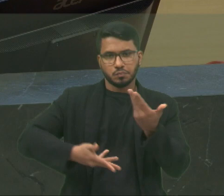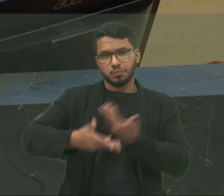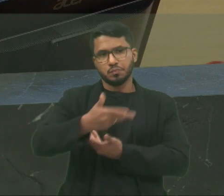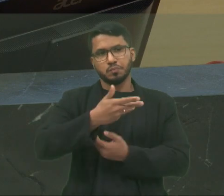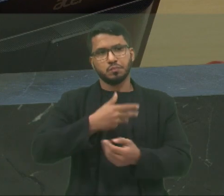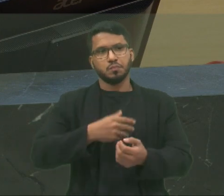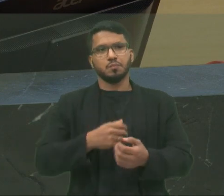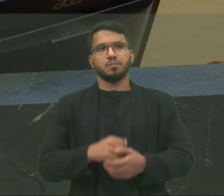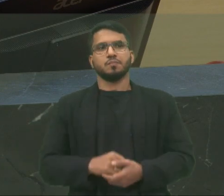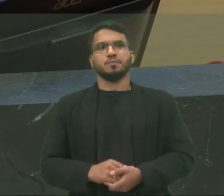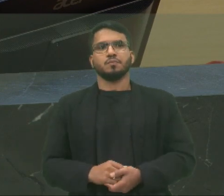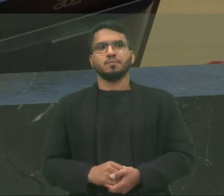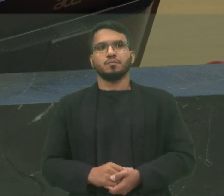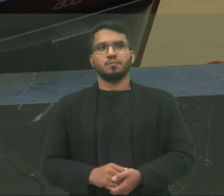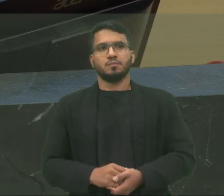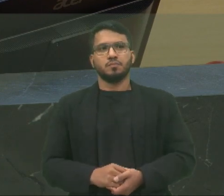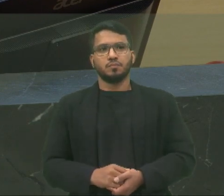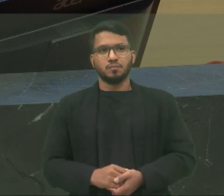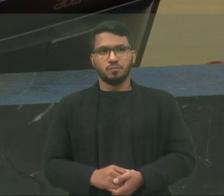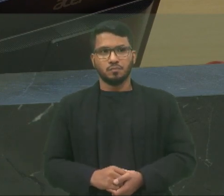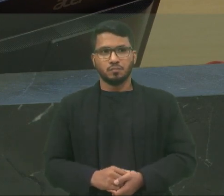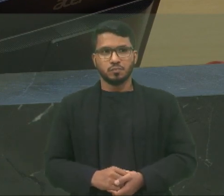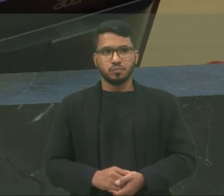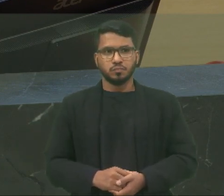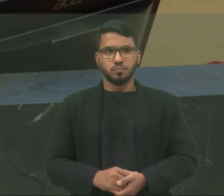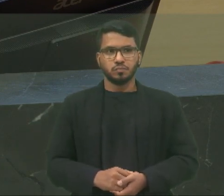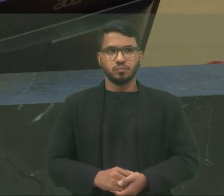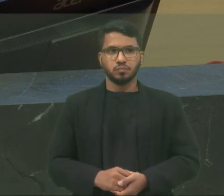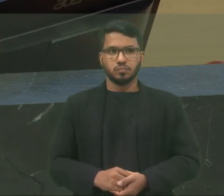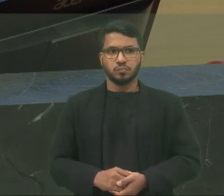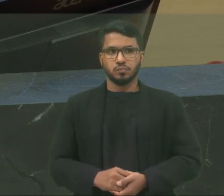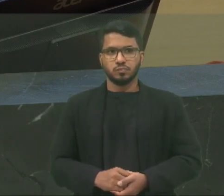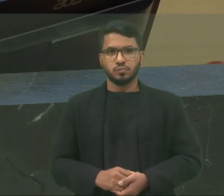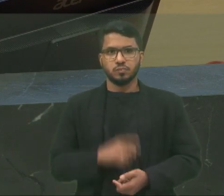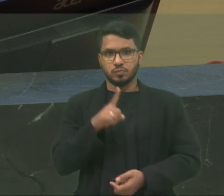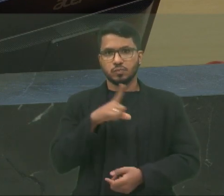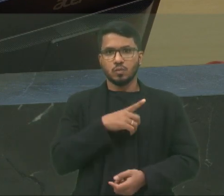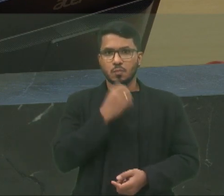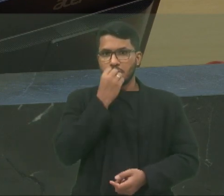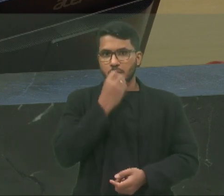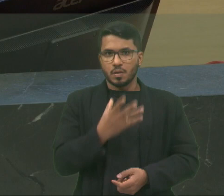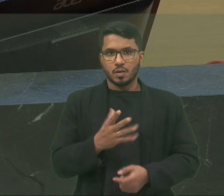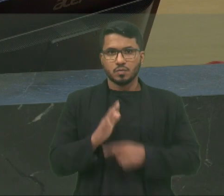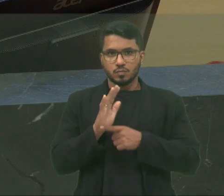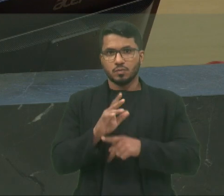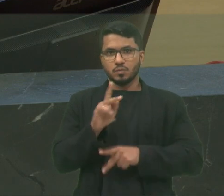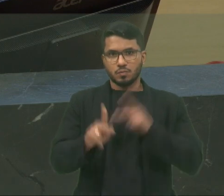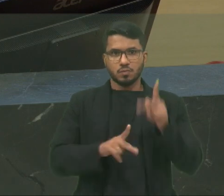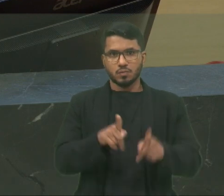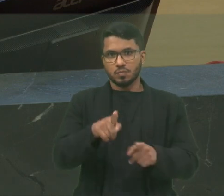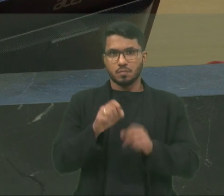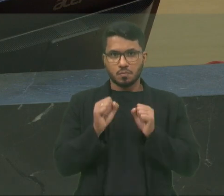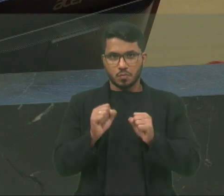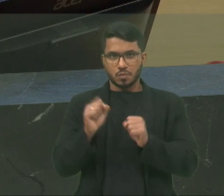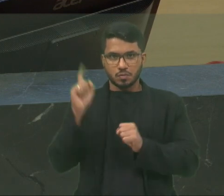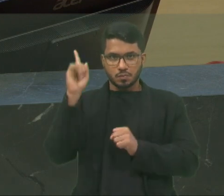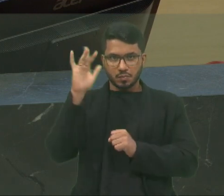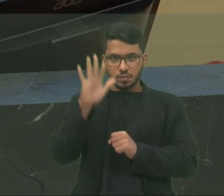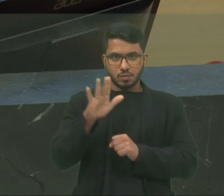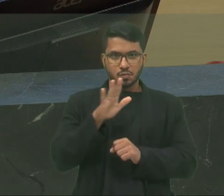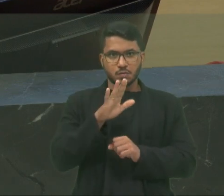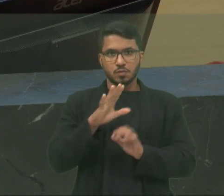abraço em todos, generoso, que só tem o bem a poder doar para as pessoas. Que você possa ser iluminado em todos